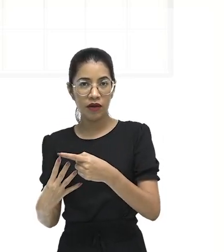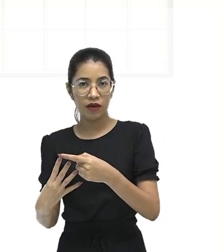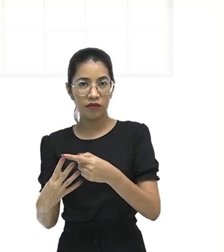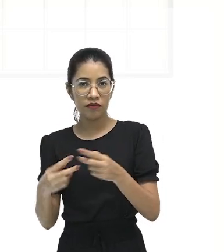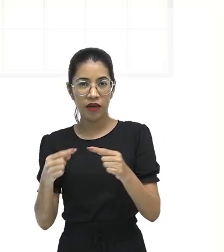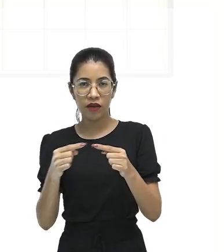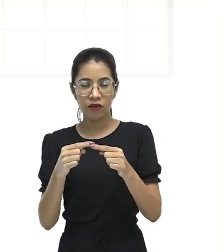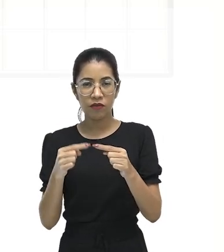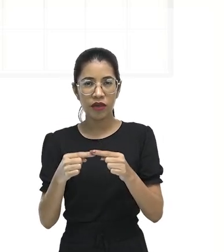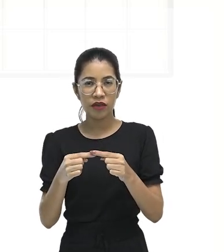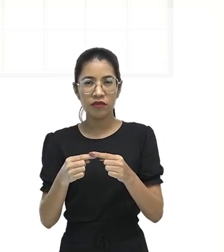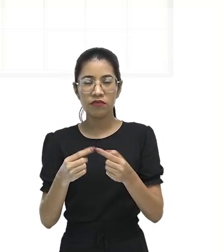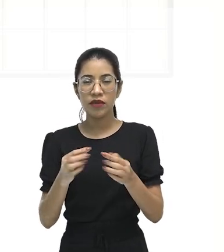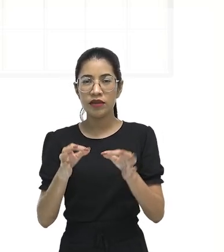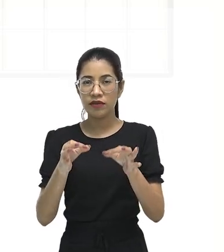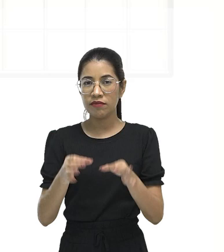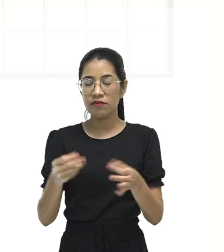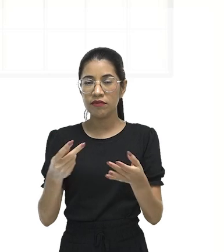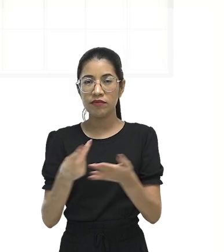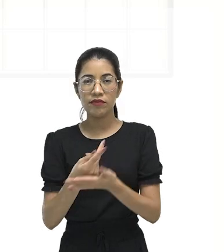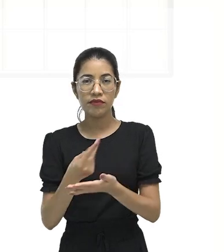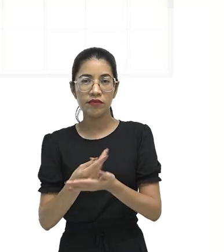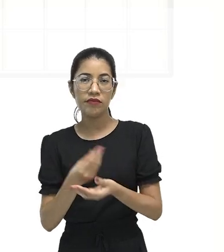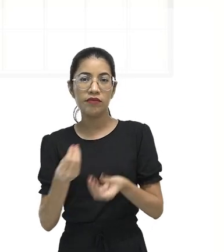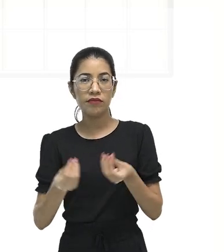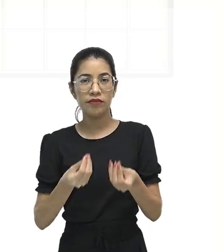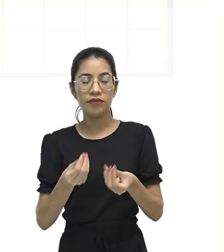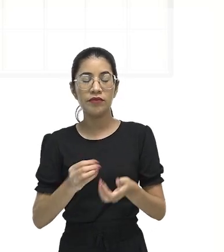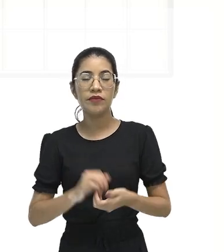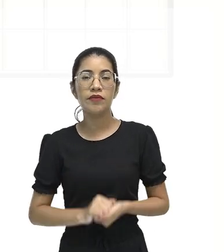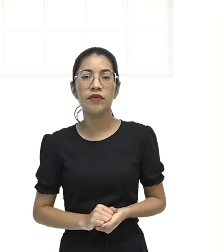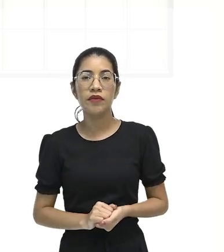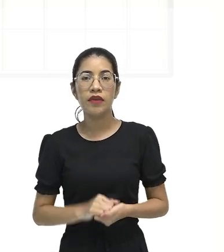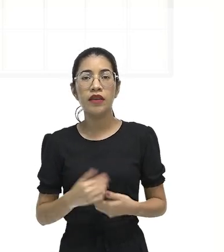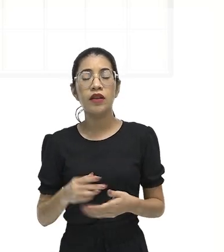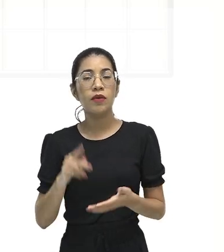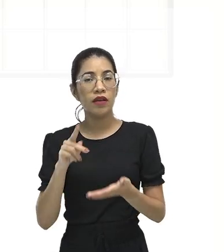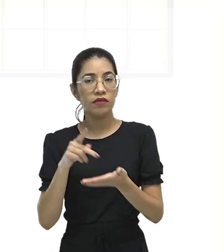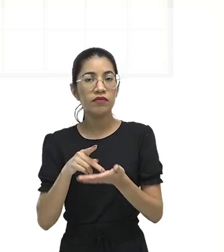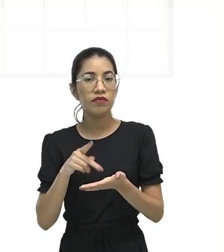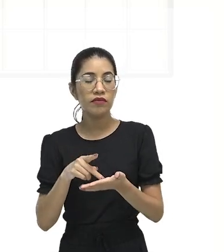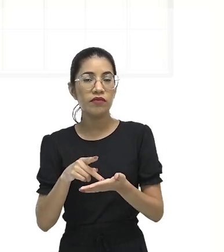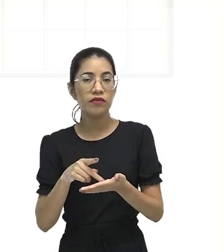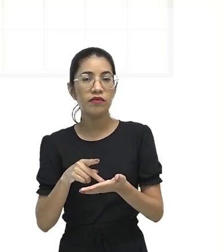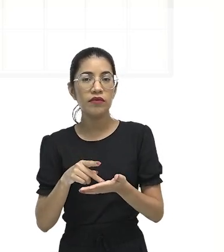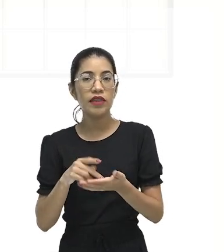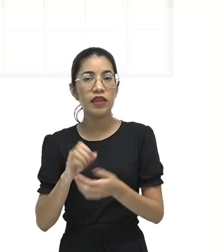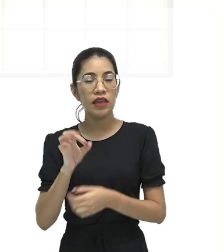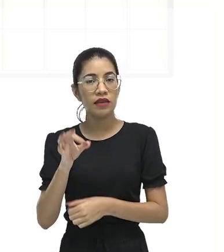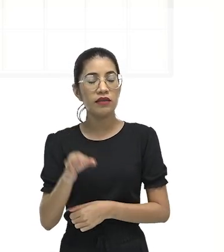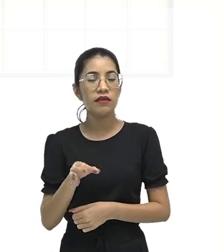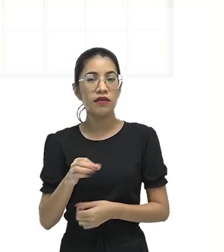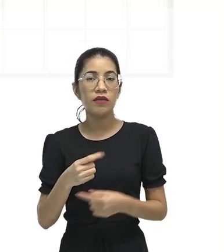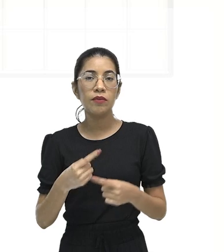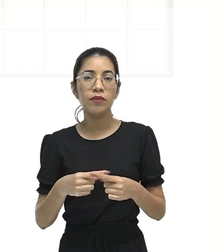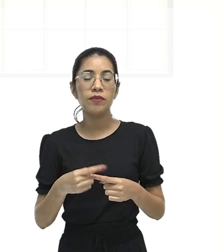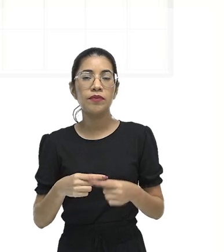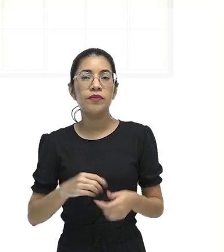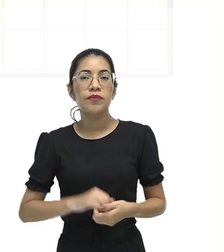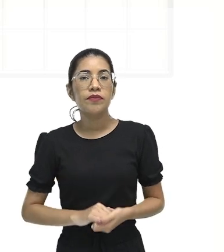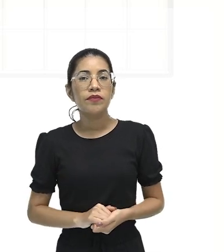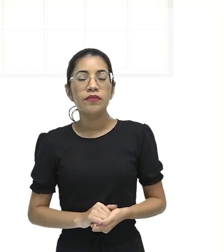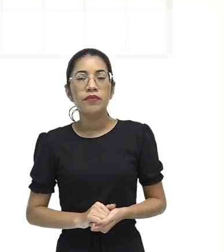sobre 4? Isso é falso ou verdadeiro, pessoal? Gente, isso aqui é verdade, tá? Isso é